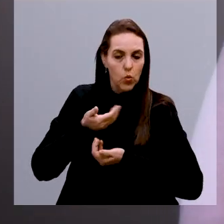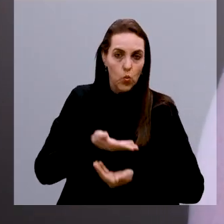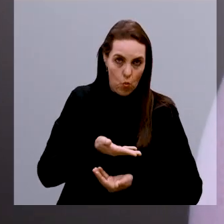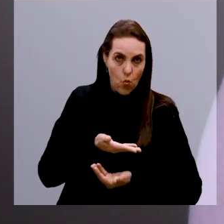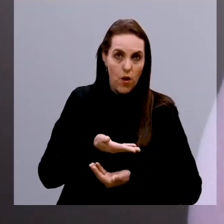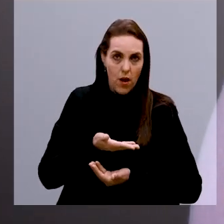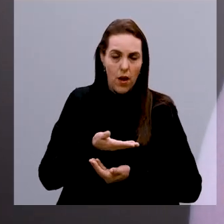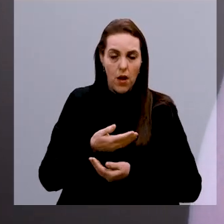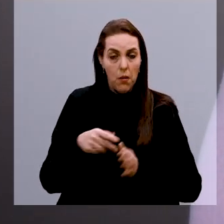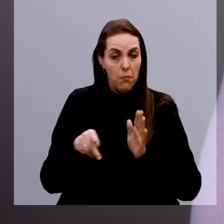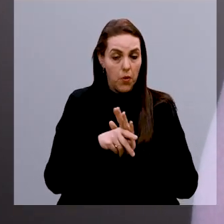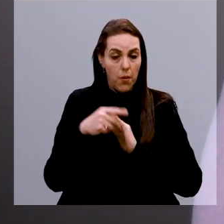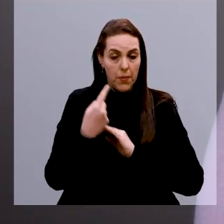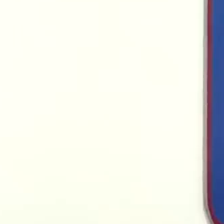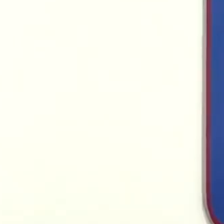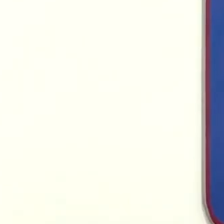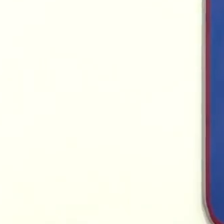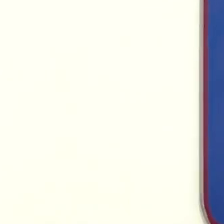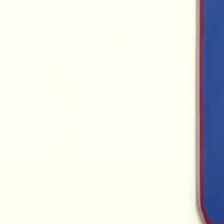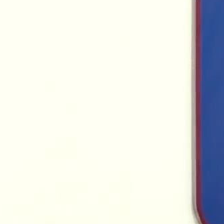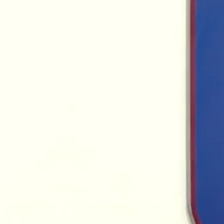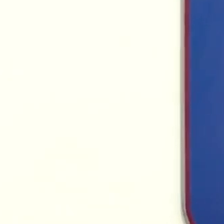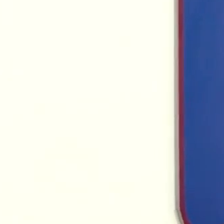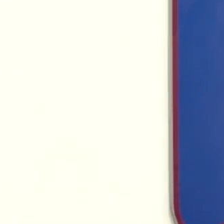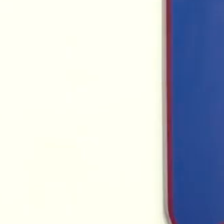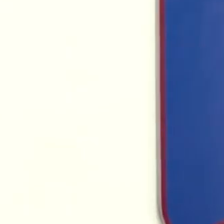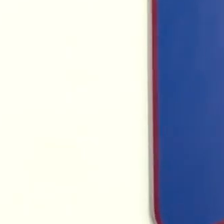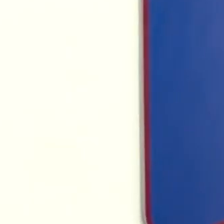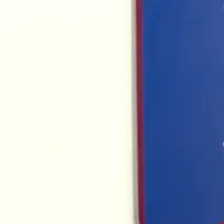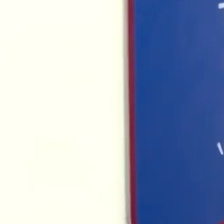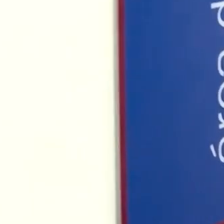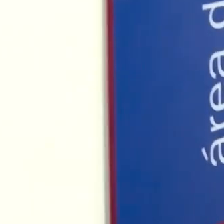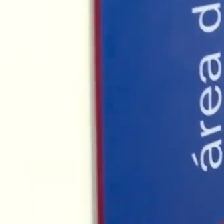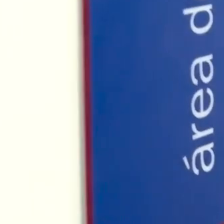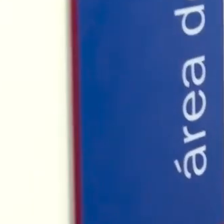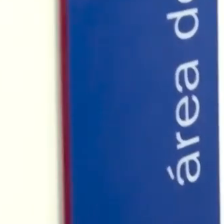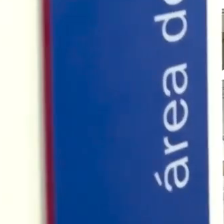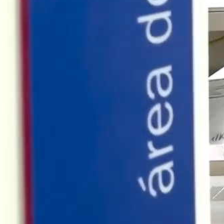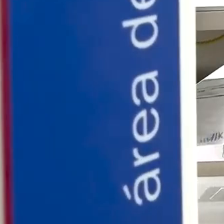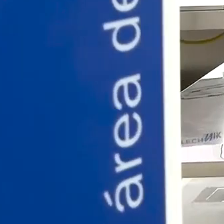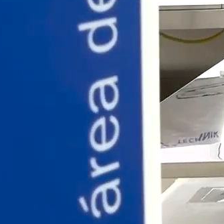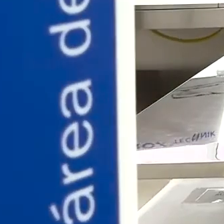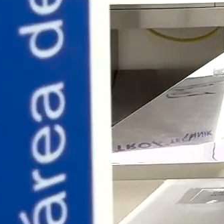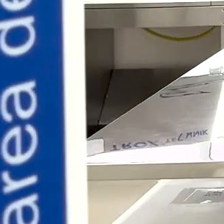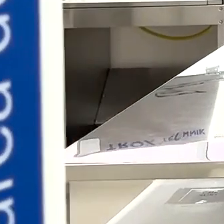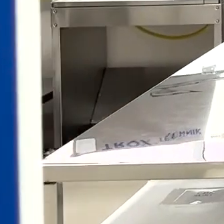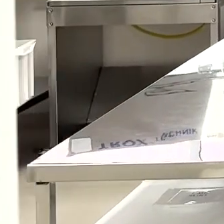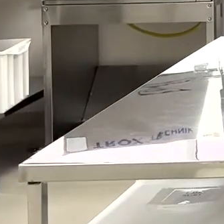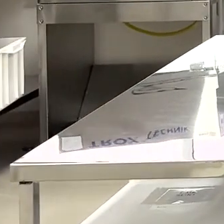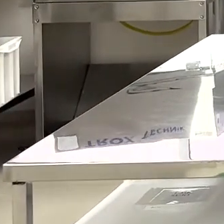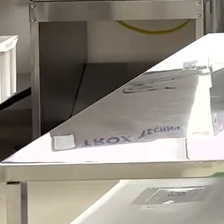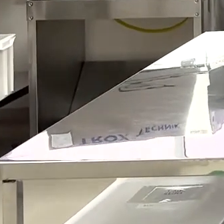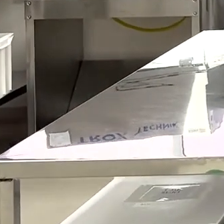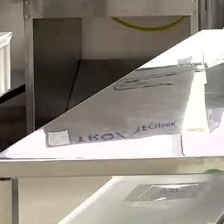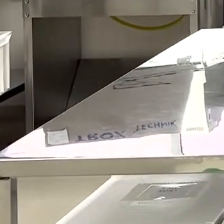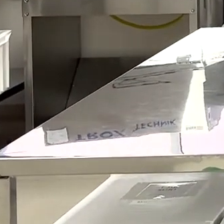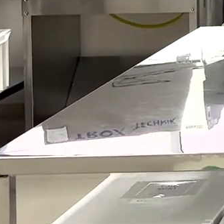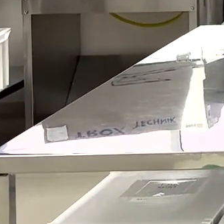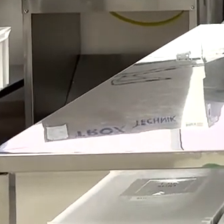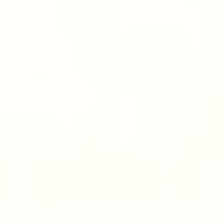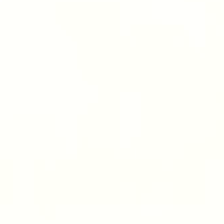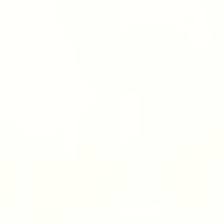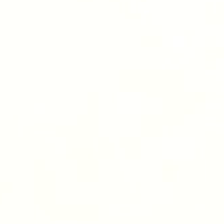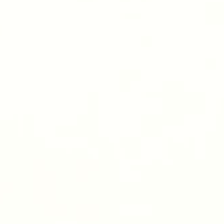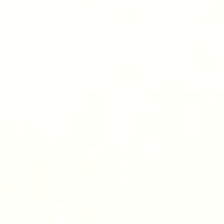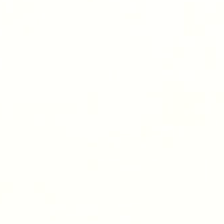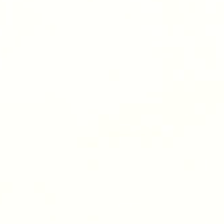doação, até das nossas próprias mães que estão aqui, né, internadas, que têm o interesse de fazer a doação, é encaminhada, então, para o